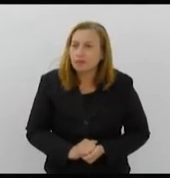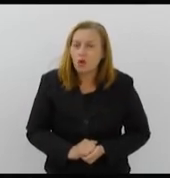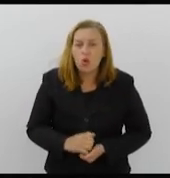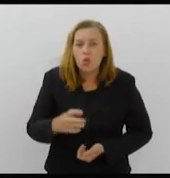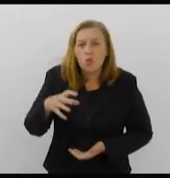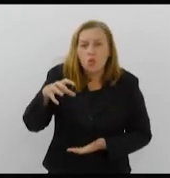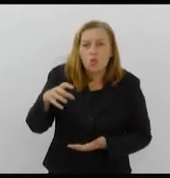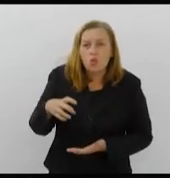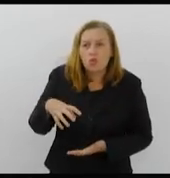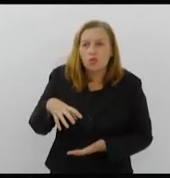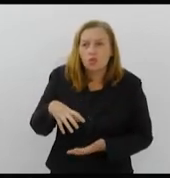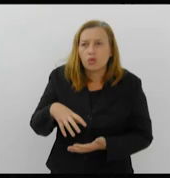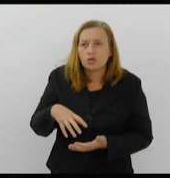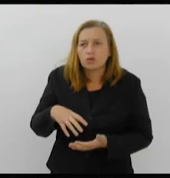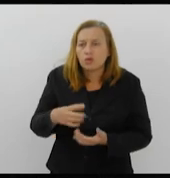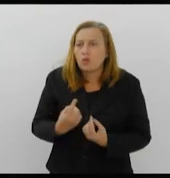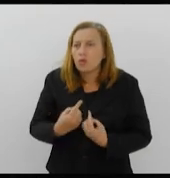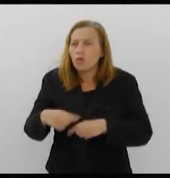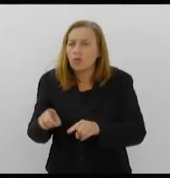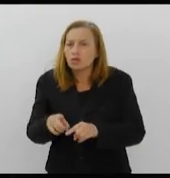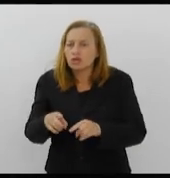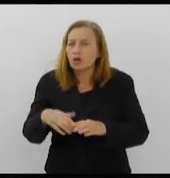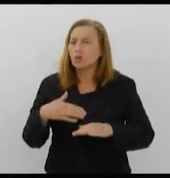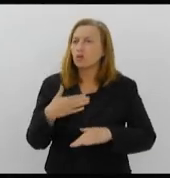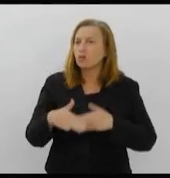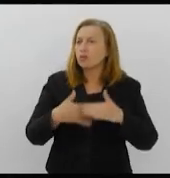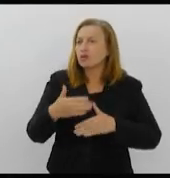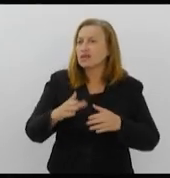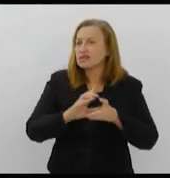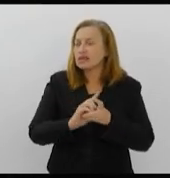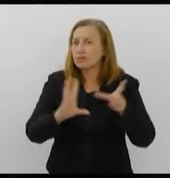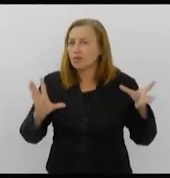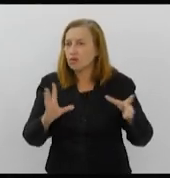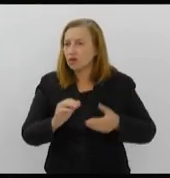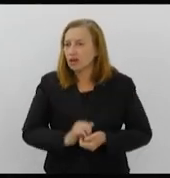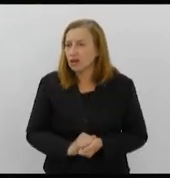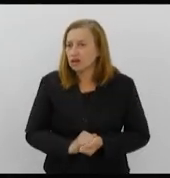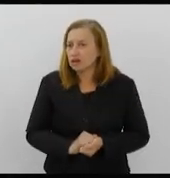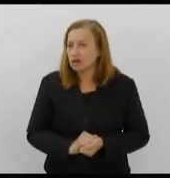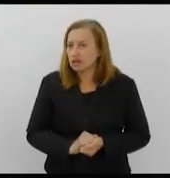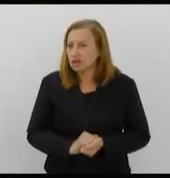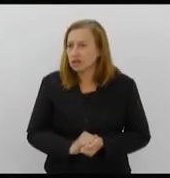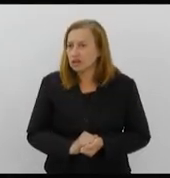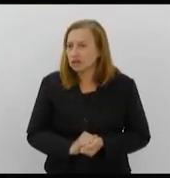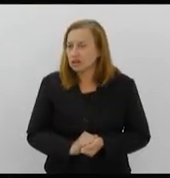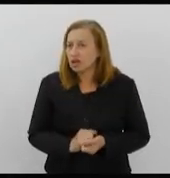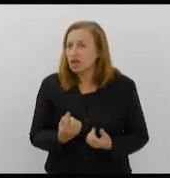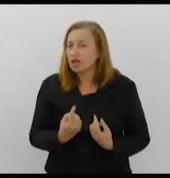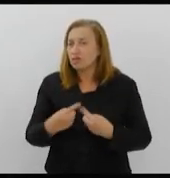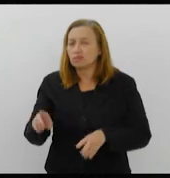penalizando o processo democrático e inviabilizando a República Brasileira.